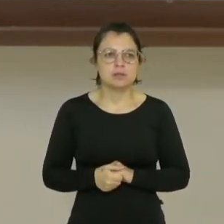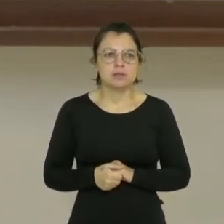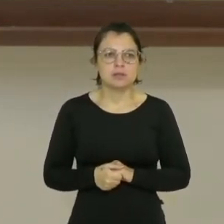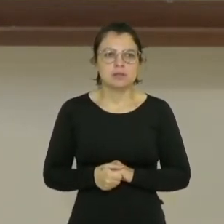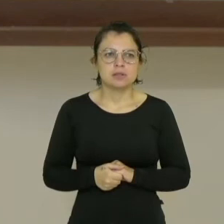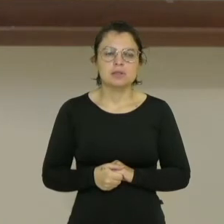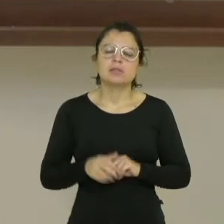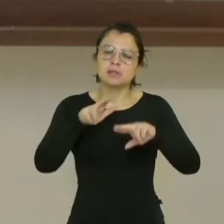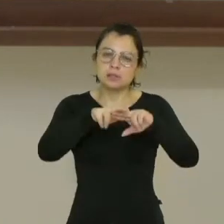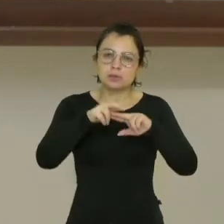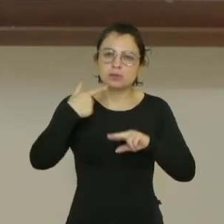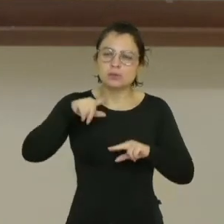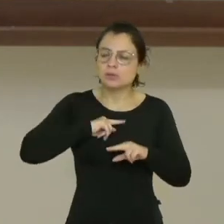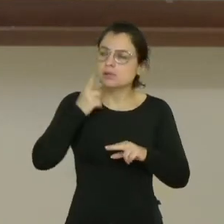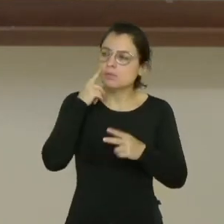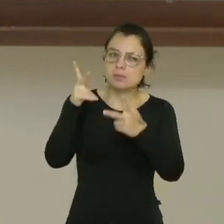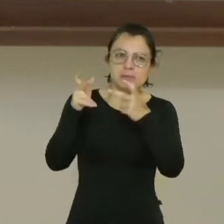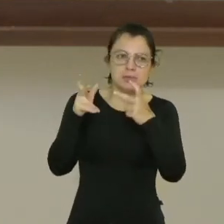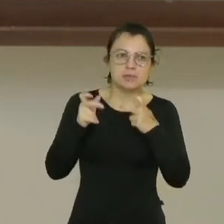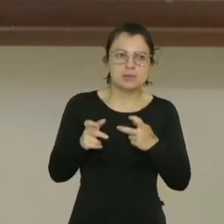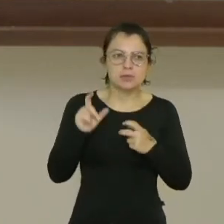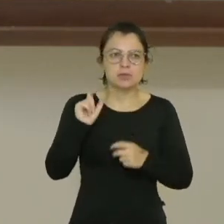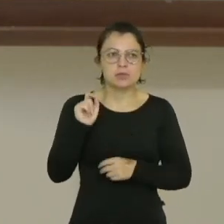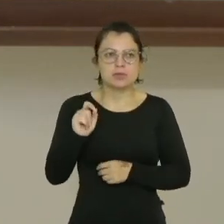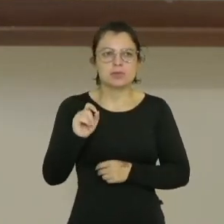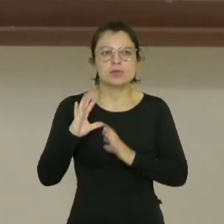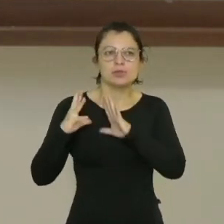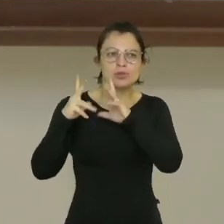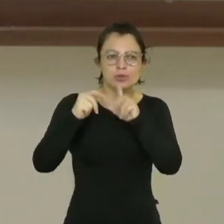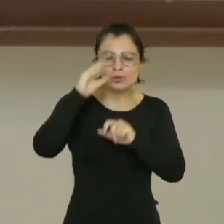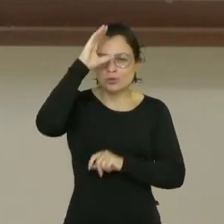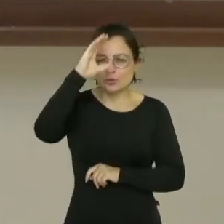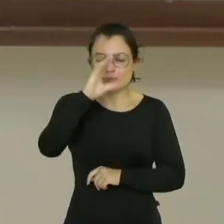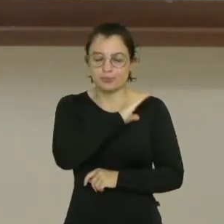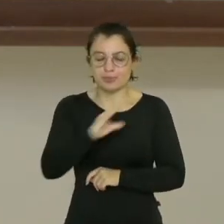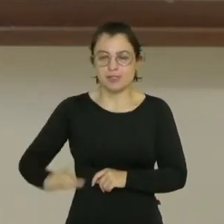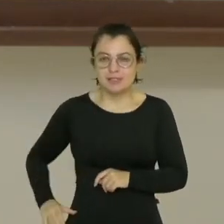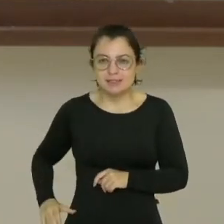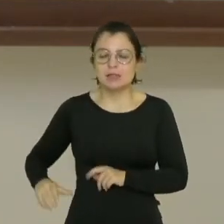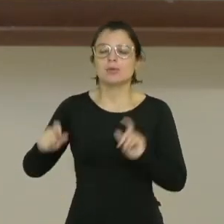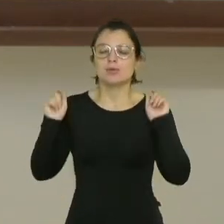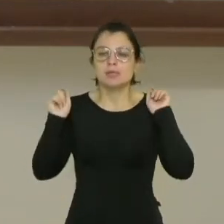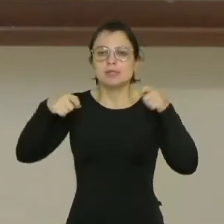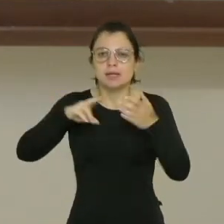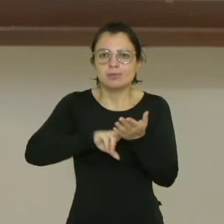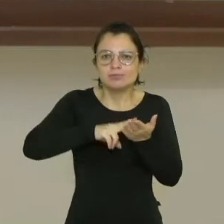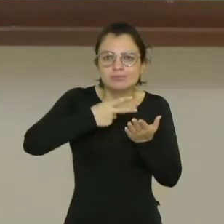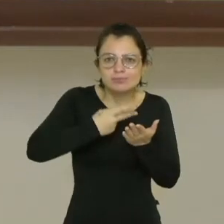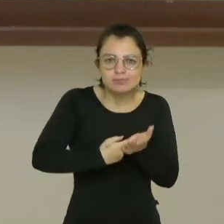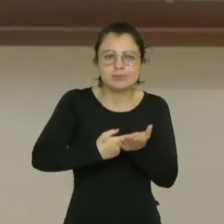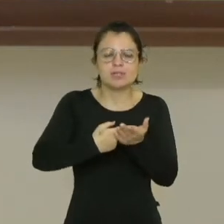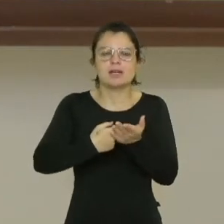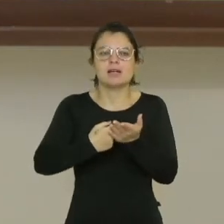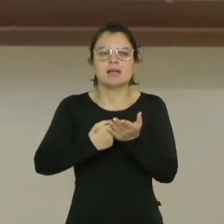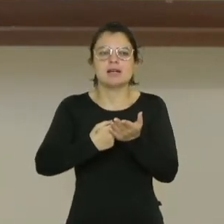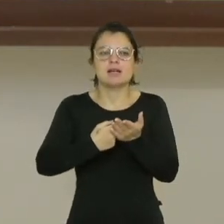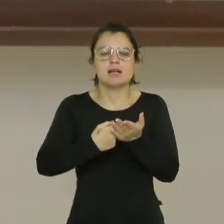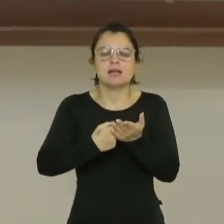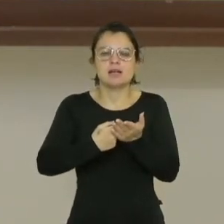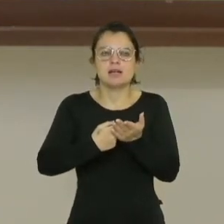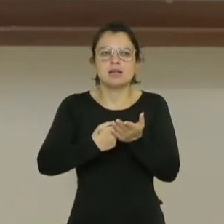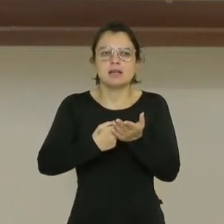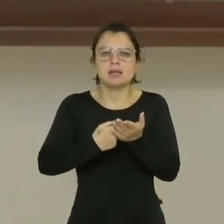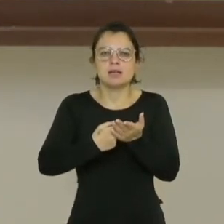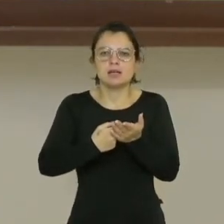aí a gente vai percebendo. E aqui, ó, todo cristão é capaz de interpretar a Bíblia. Isso é fundamental, porque ele vai falar que